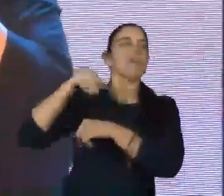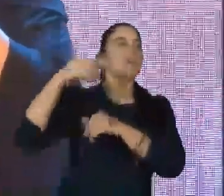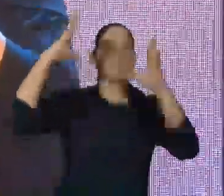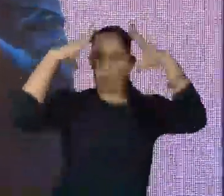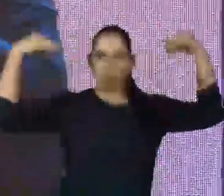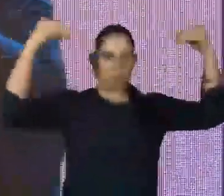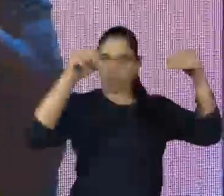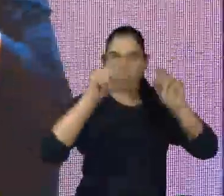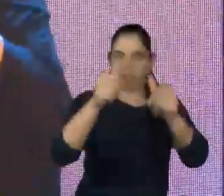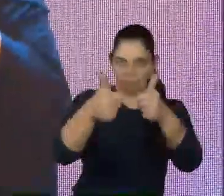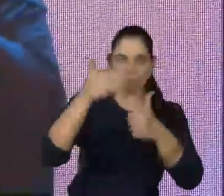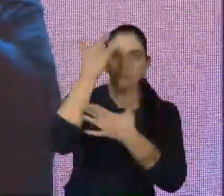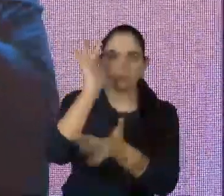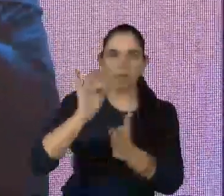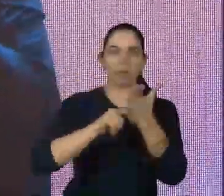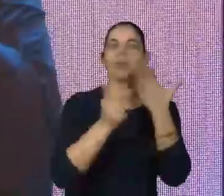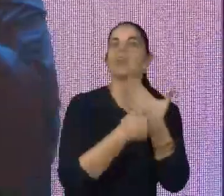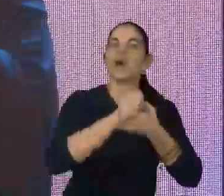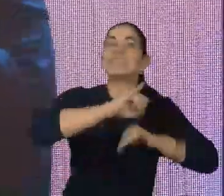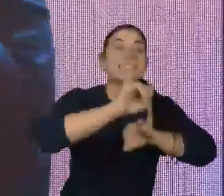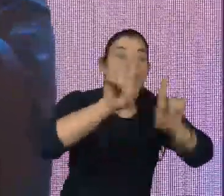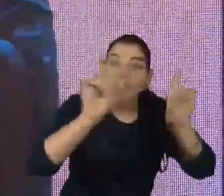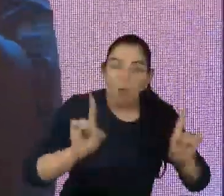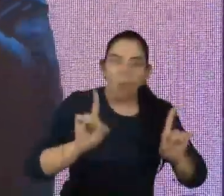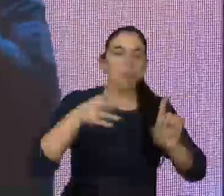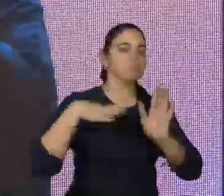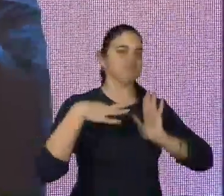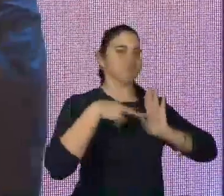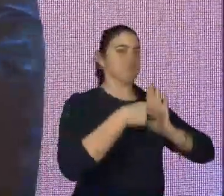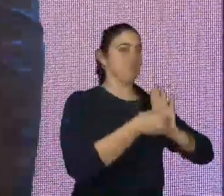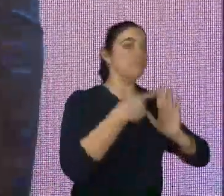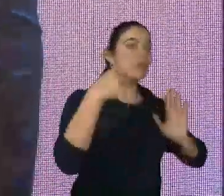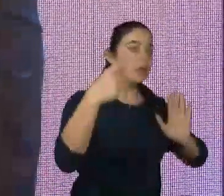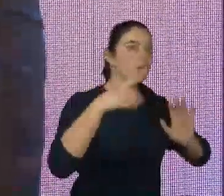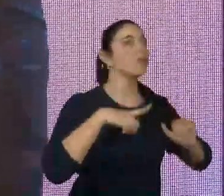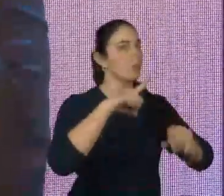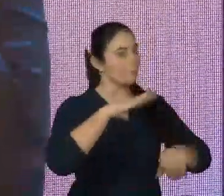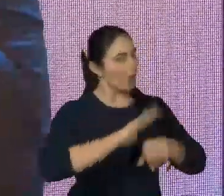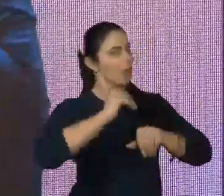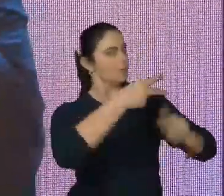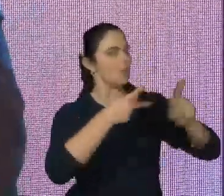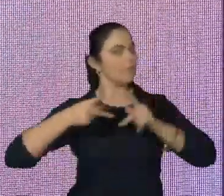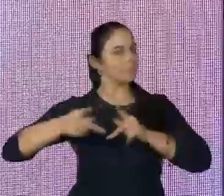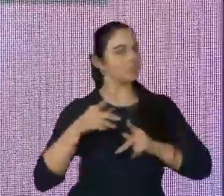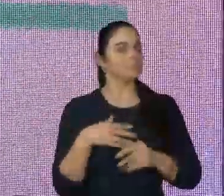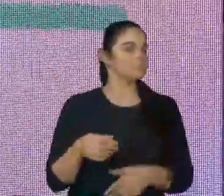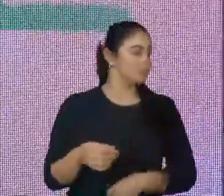vocês, beleza. Mas se alguém também não se identificou, e eu vou trazer mais esse convite. Vamos